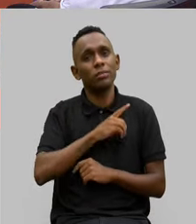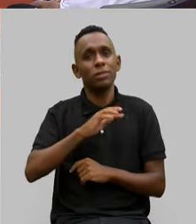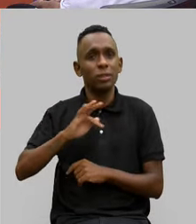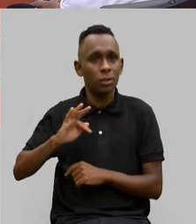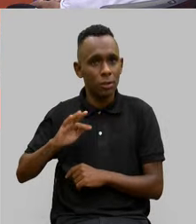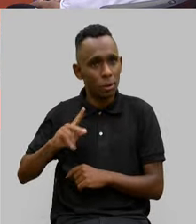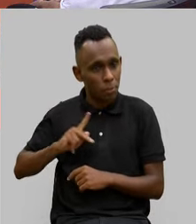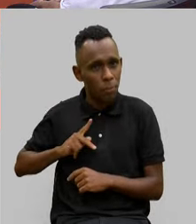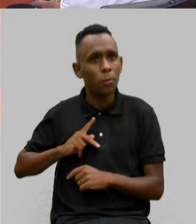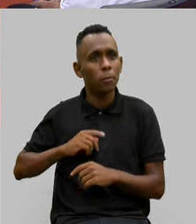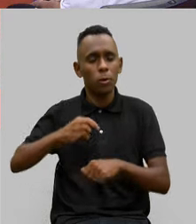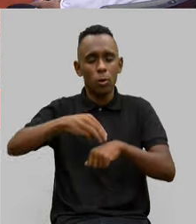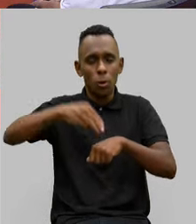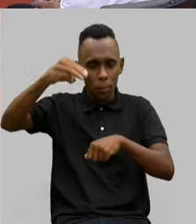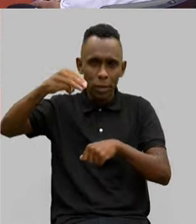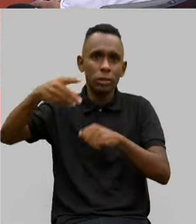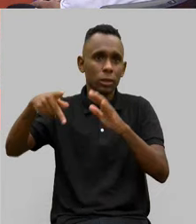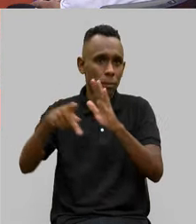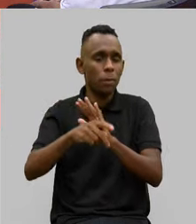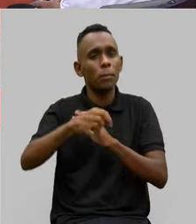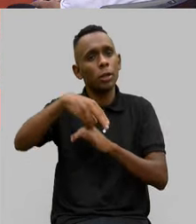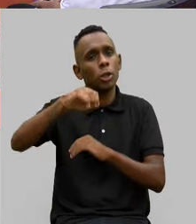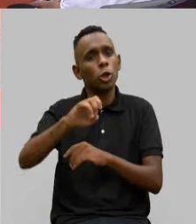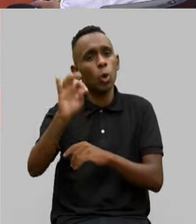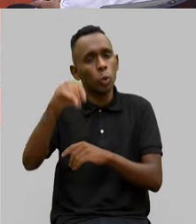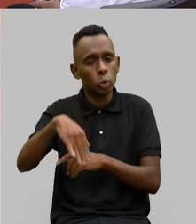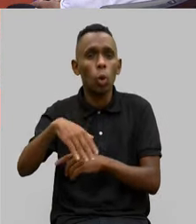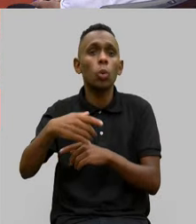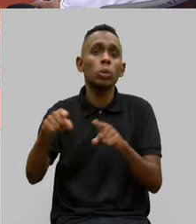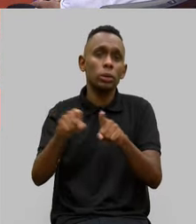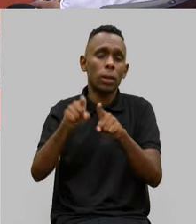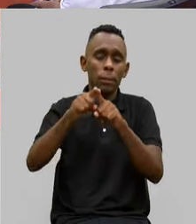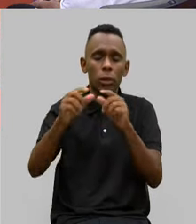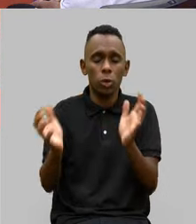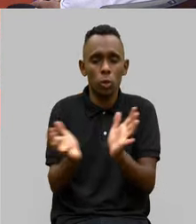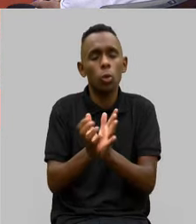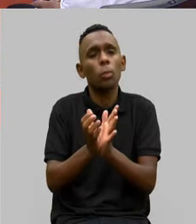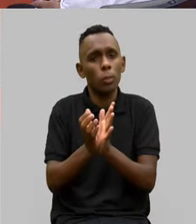Mestrando em direito pela Faculdade Milton Campos integ